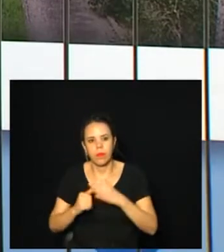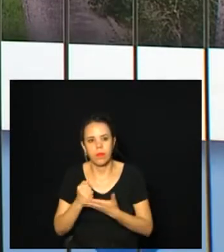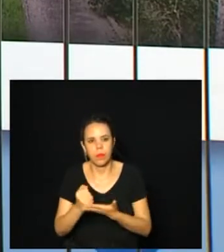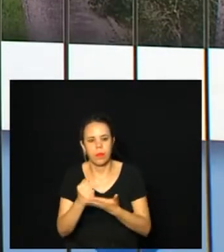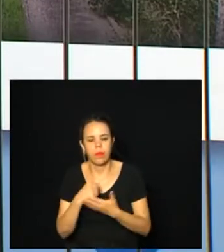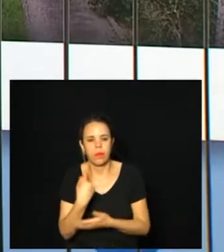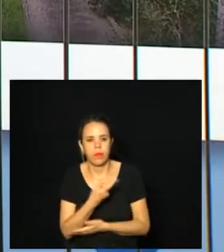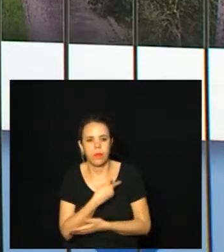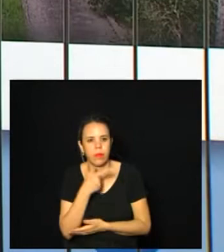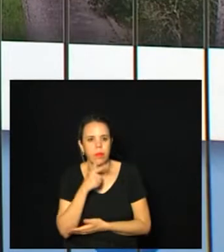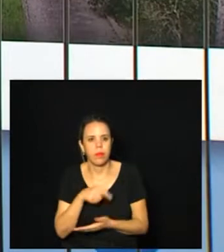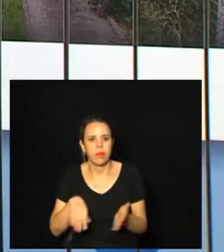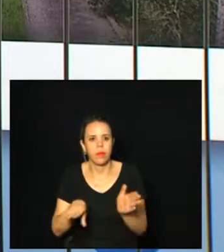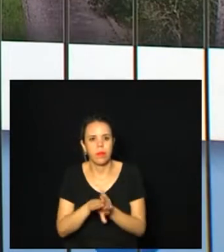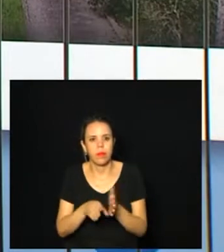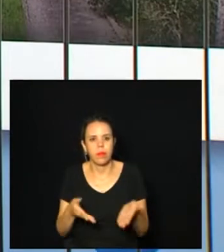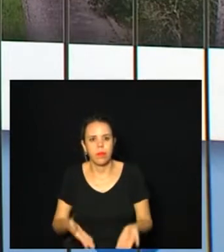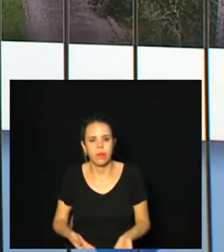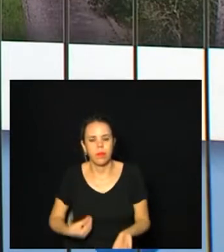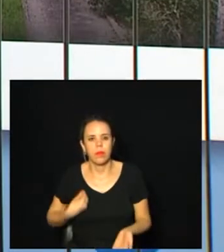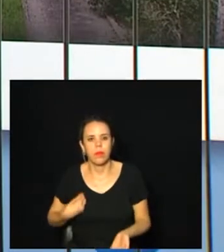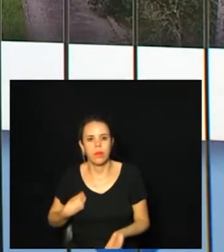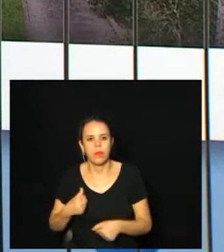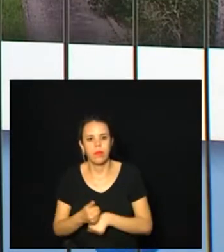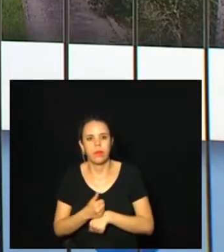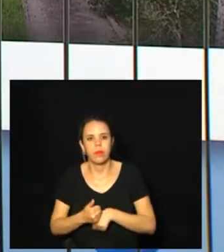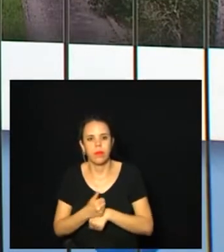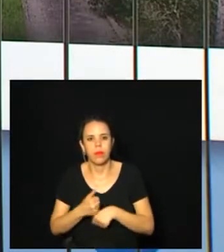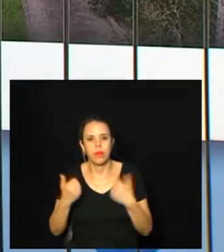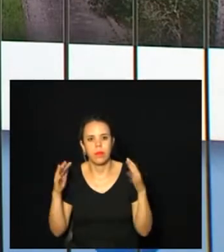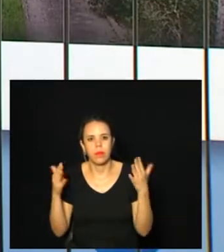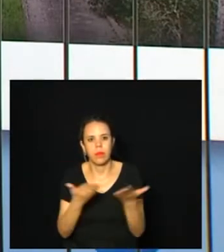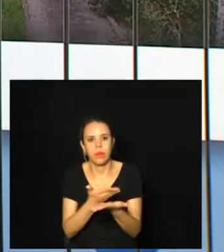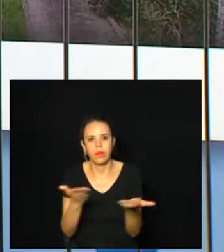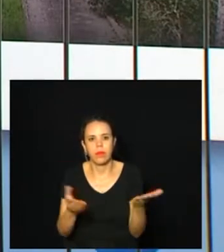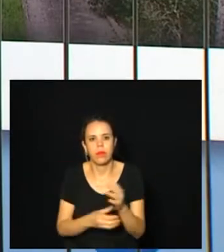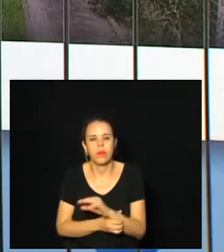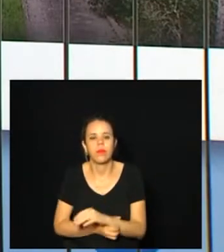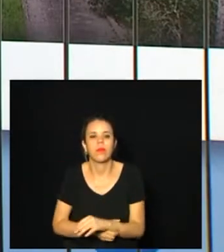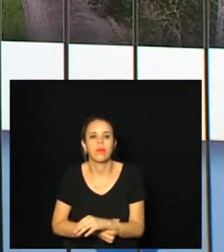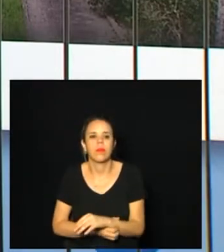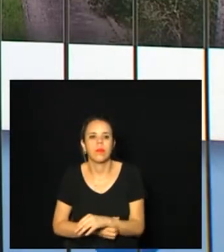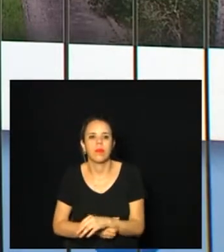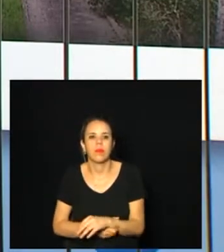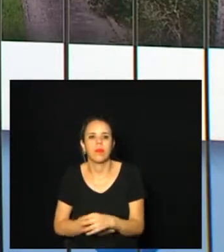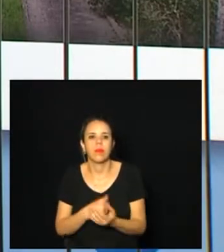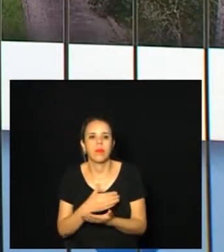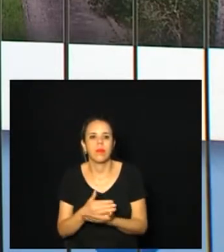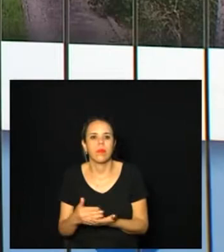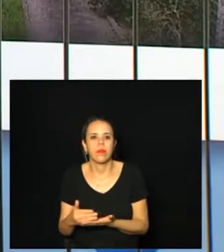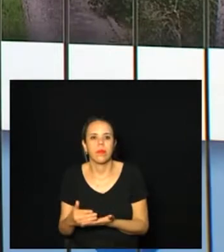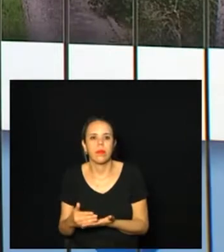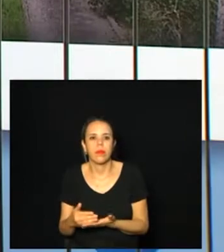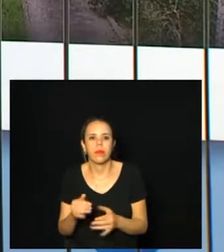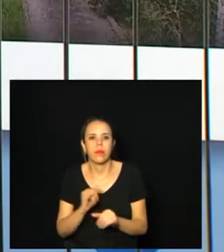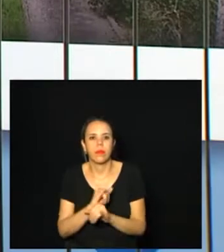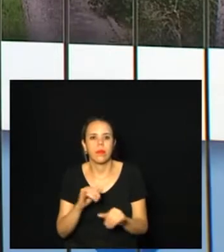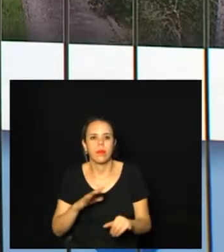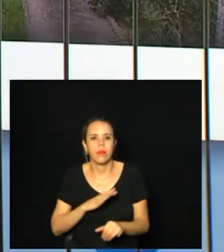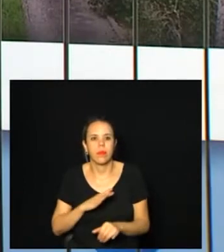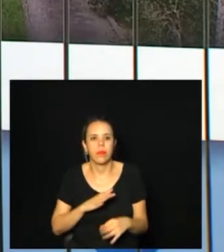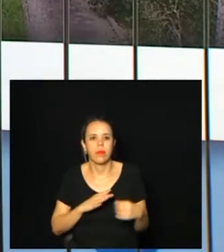que nós pudéssemos hoje ter as nossas profissões. Parabéns a vocês. E a gente começa, então, Notícias da